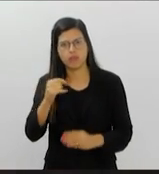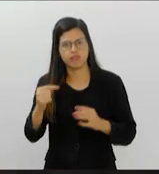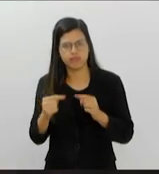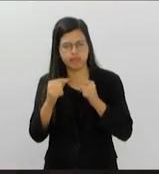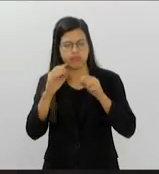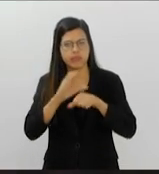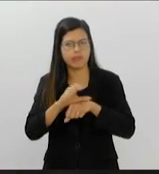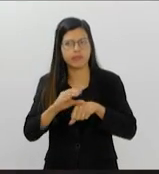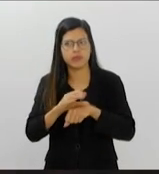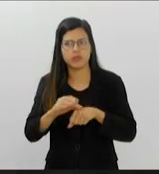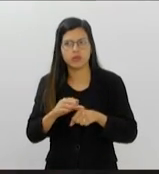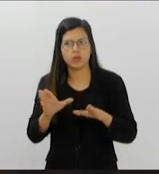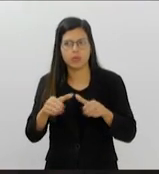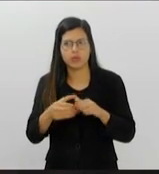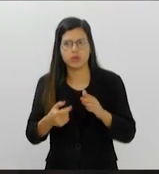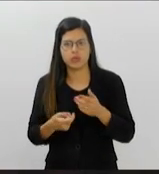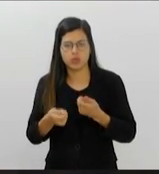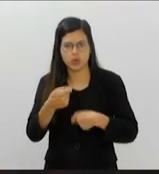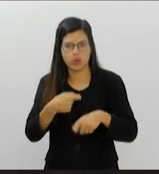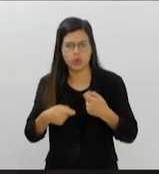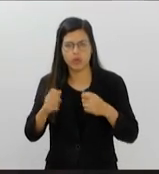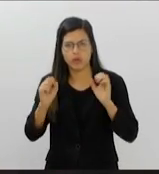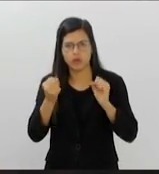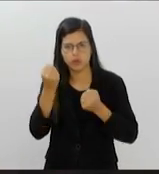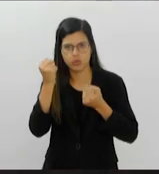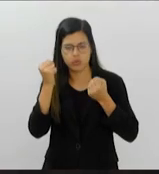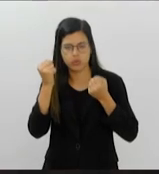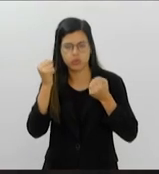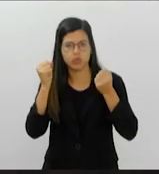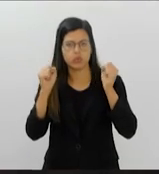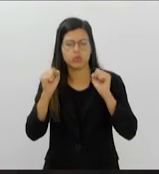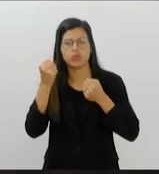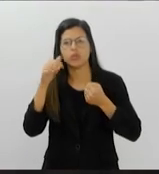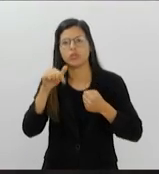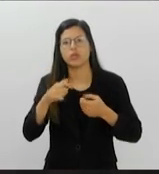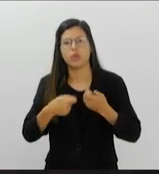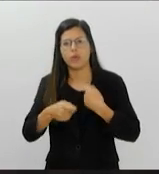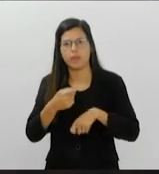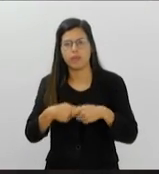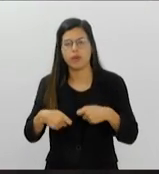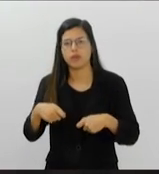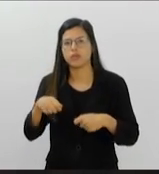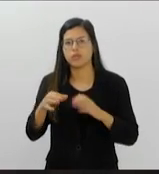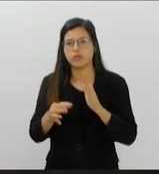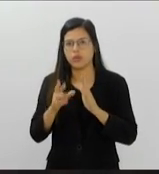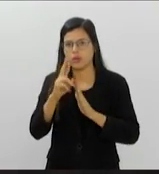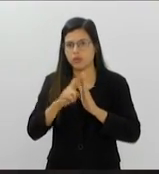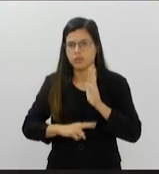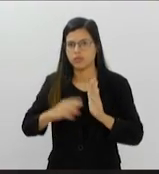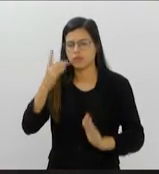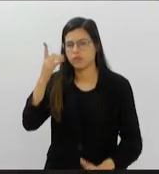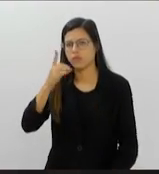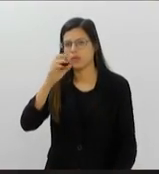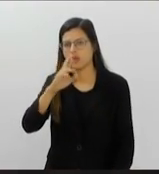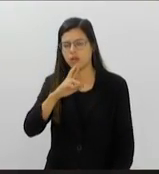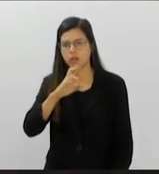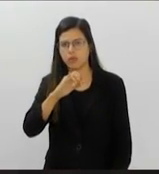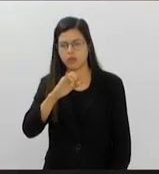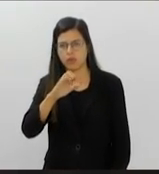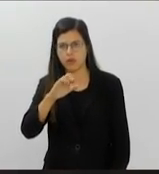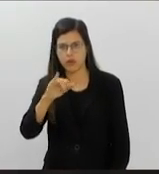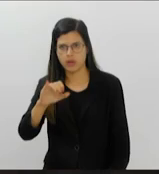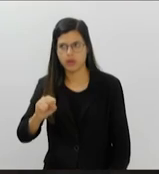Constitucionalidade de Economia, Indústria e Comércio favorável. Relatorias dos deputados Rosenberg Reis e Vinícius Cozolino.